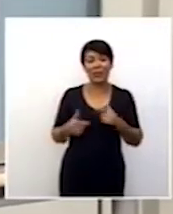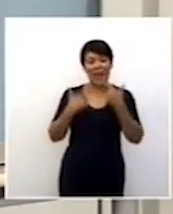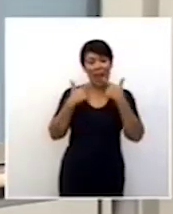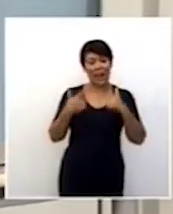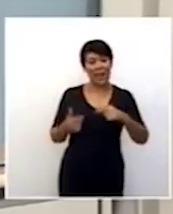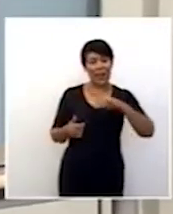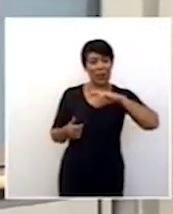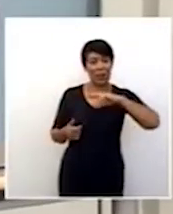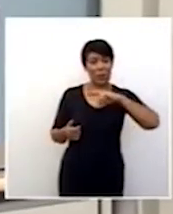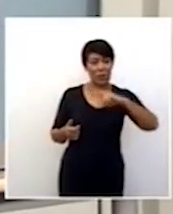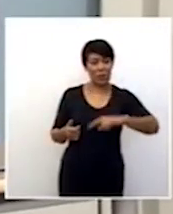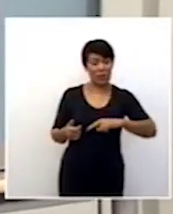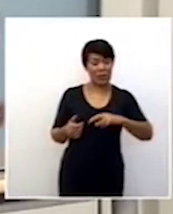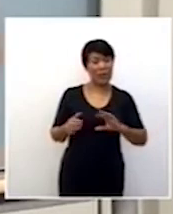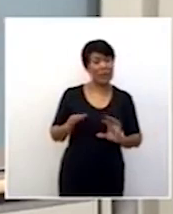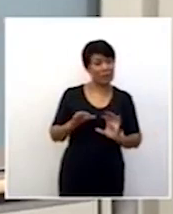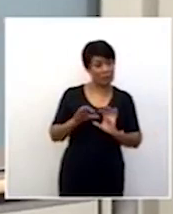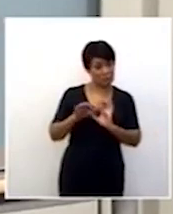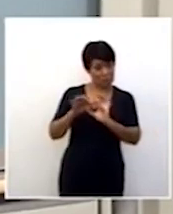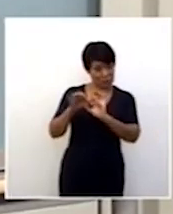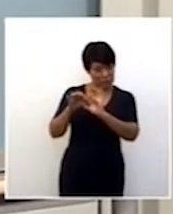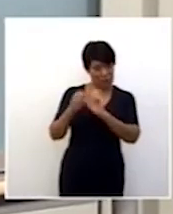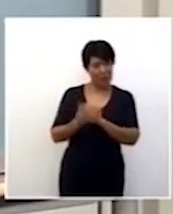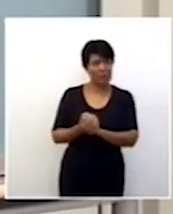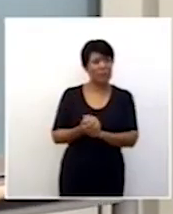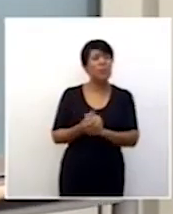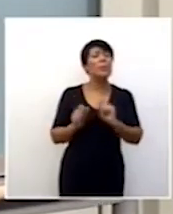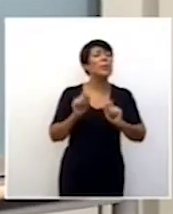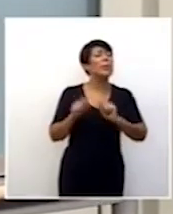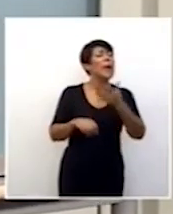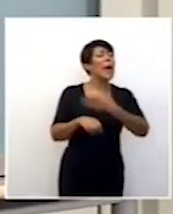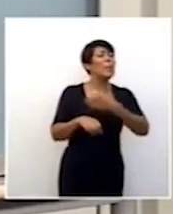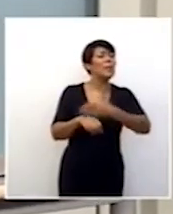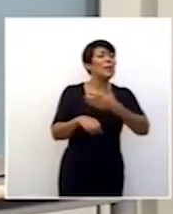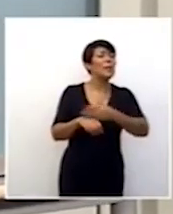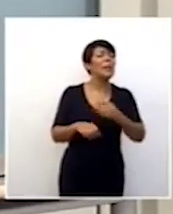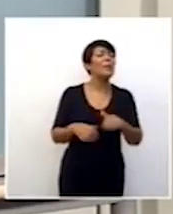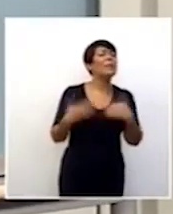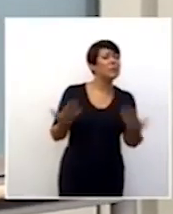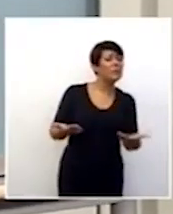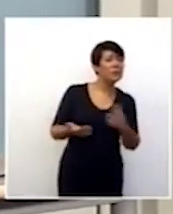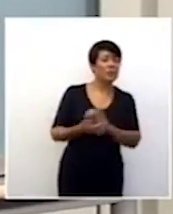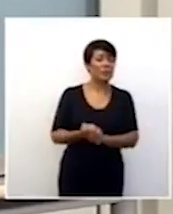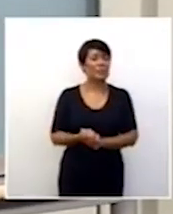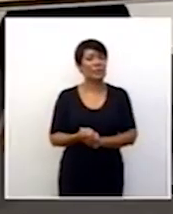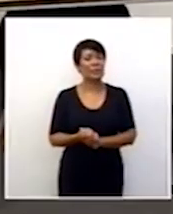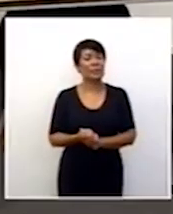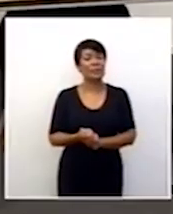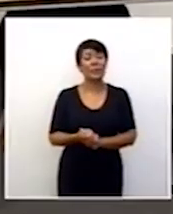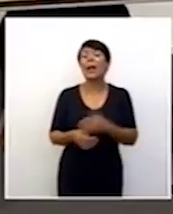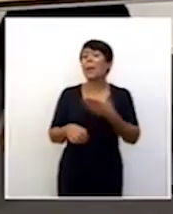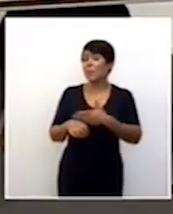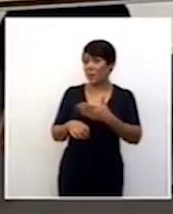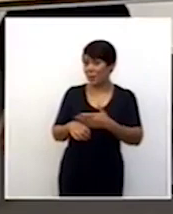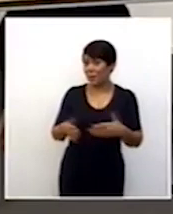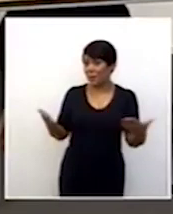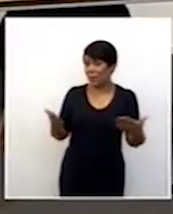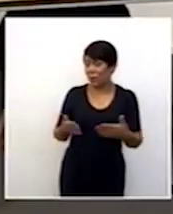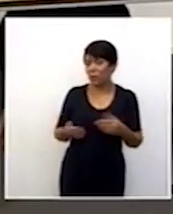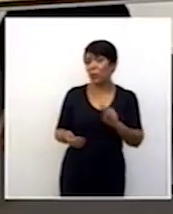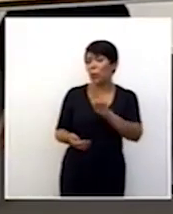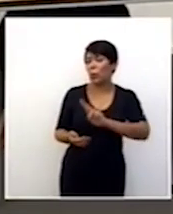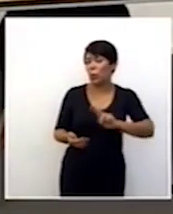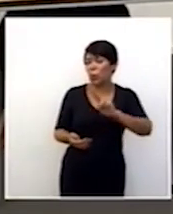portuguesa no contexto. Qual a habilidade que a gente vai trabalhar hoje, Mauro? A habilidade que a gente vai trabalhar hoje será fazer o